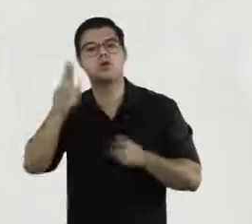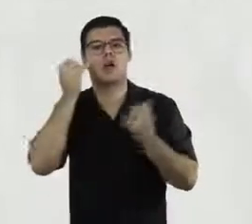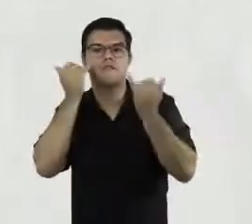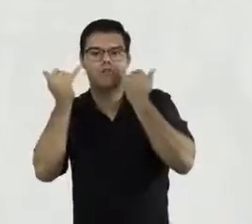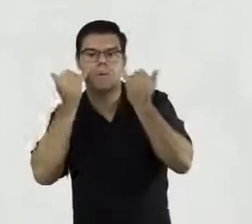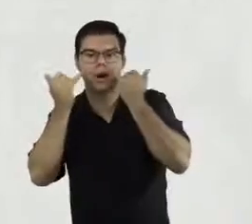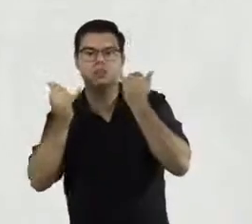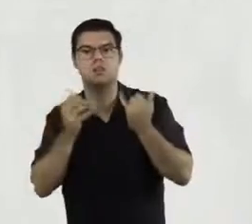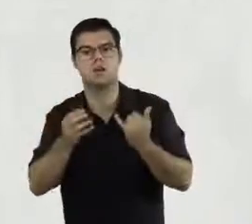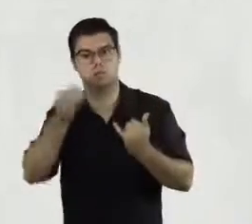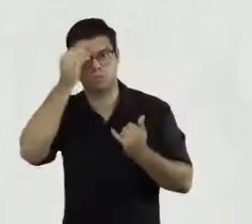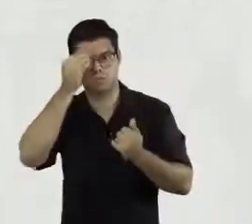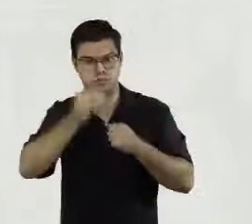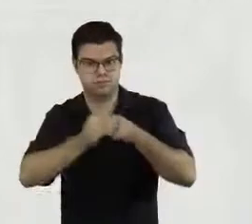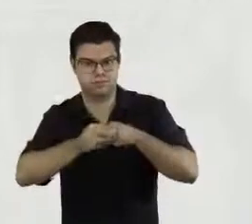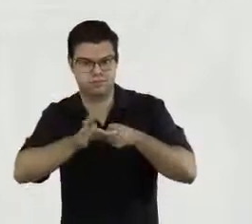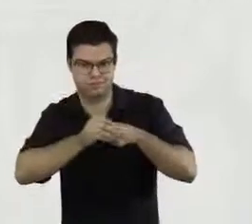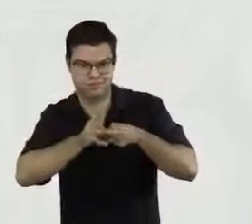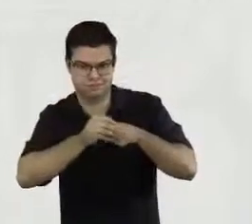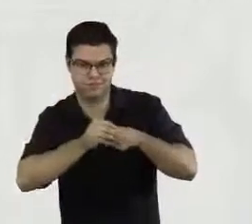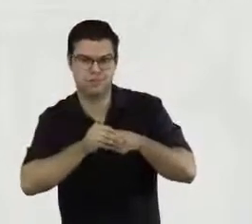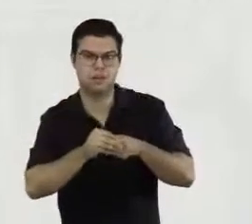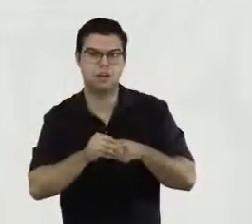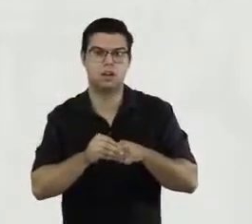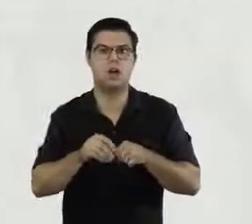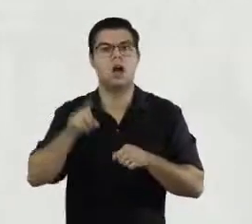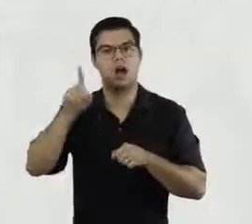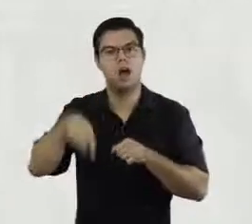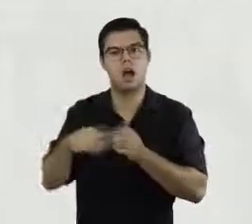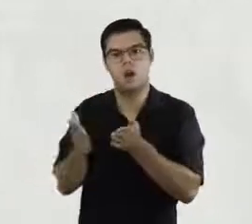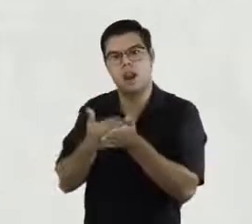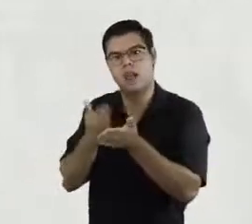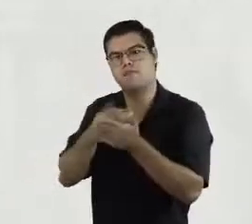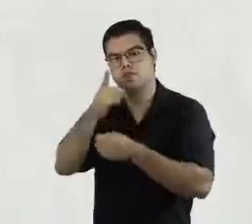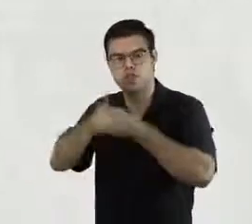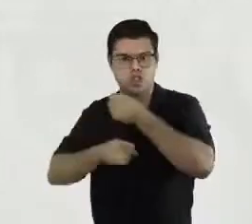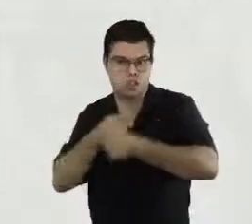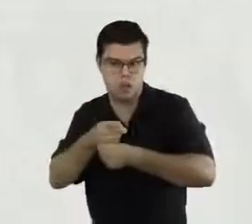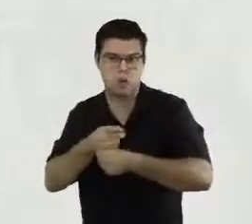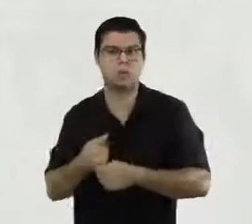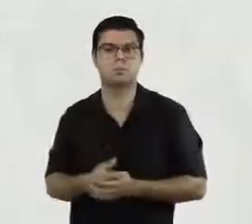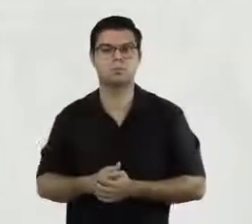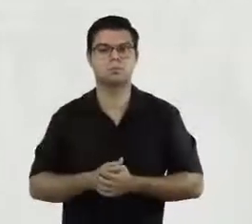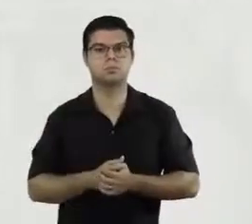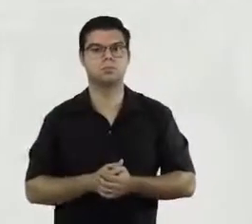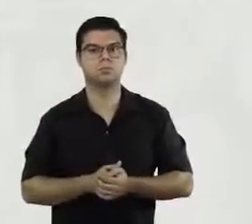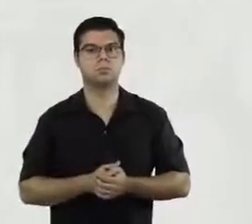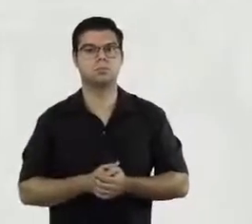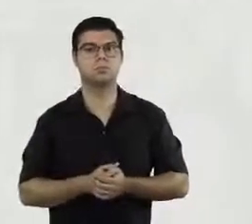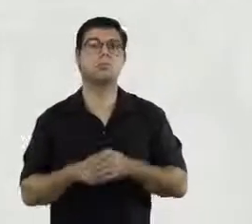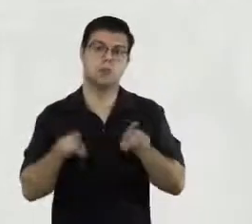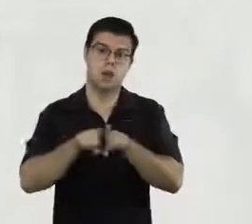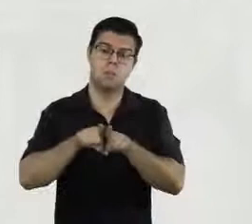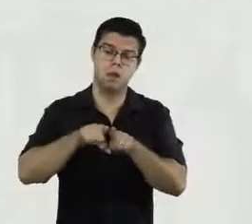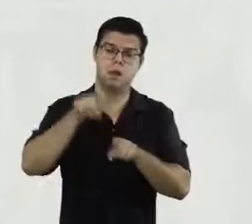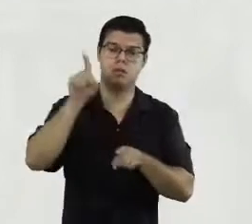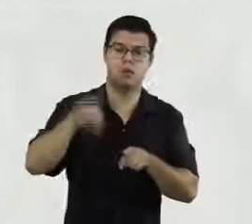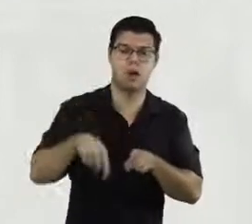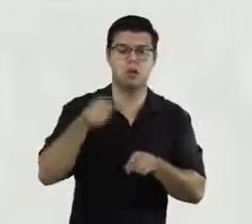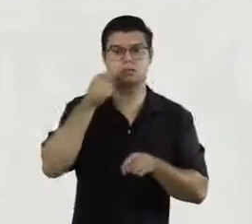do conhecimento no formato livro digital. E também passa a ser de